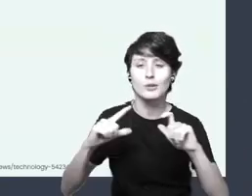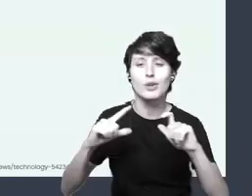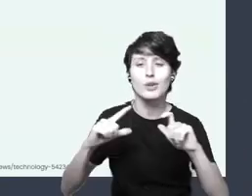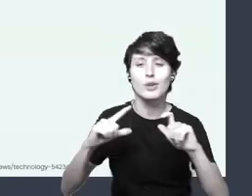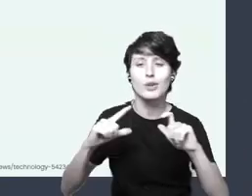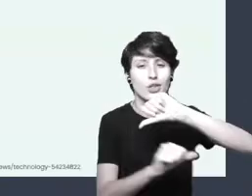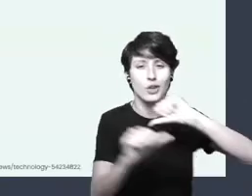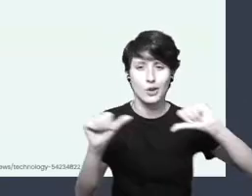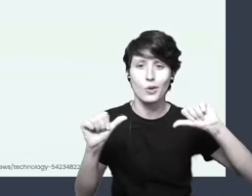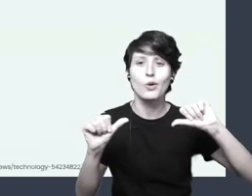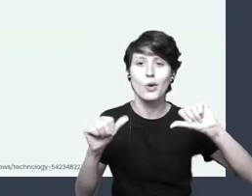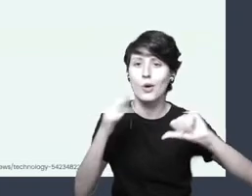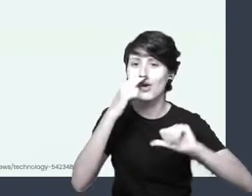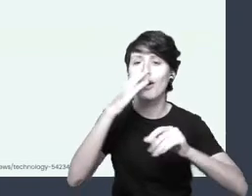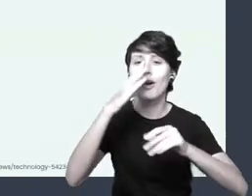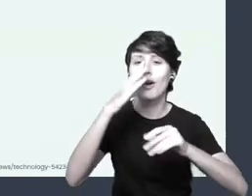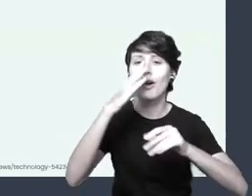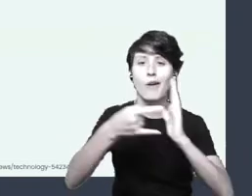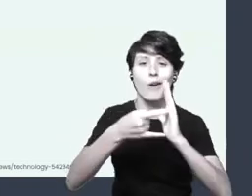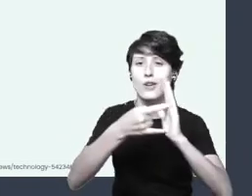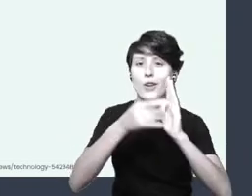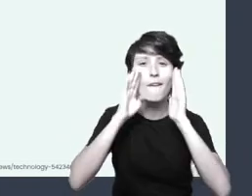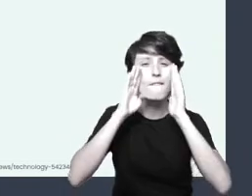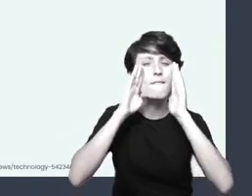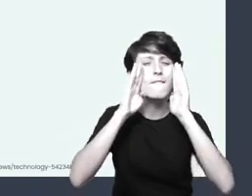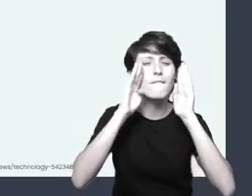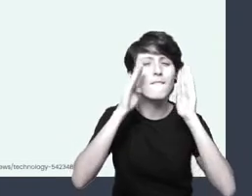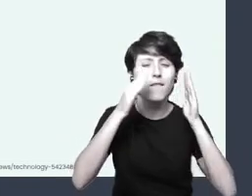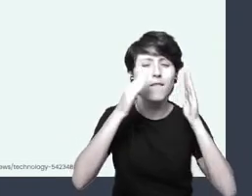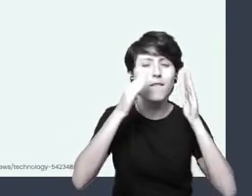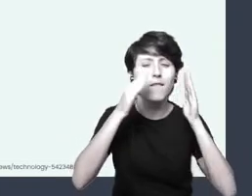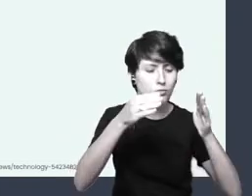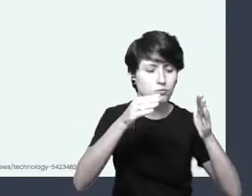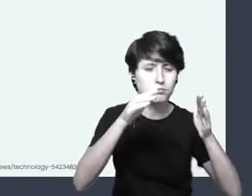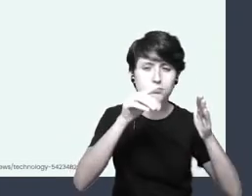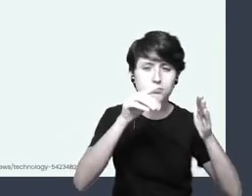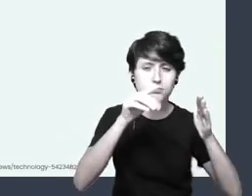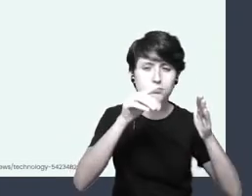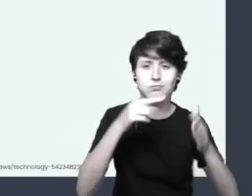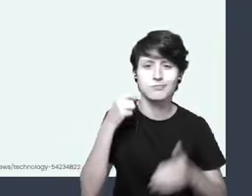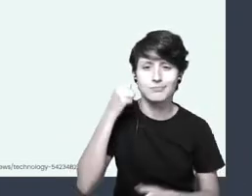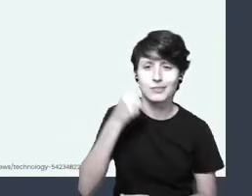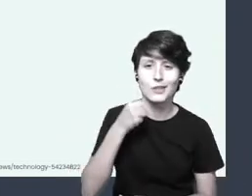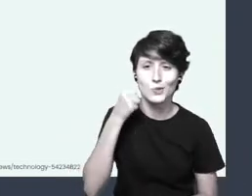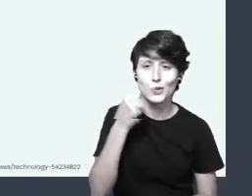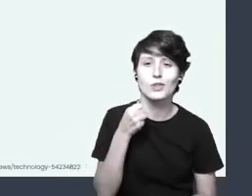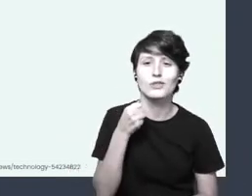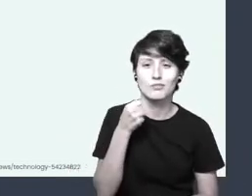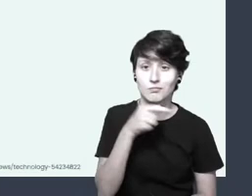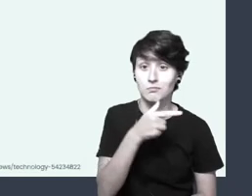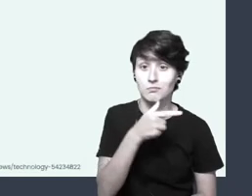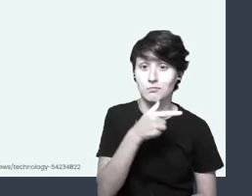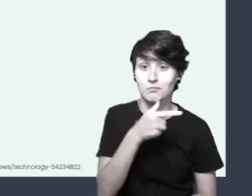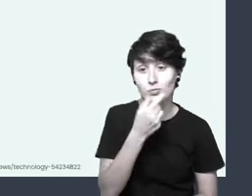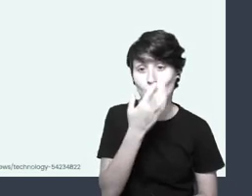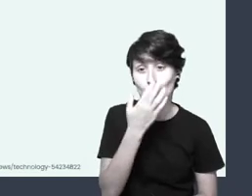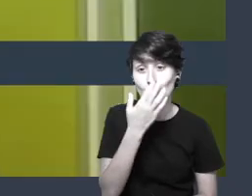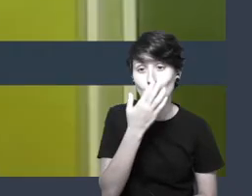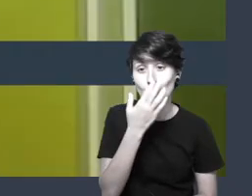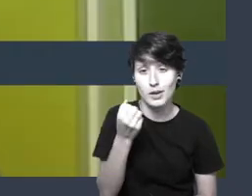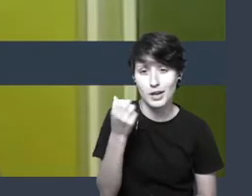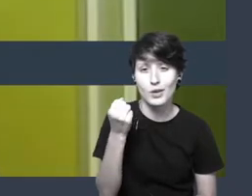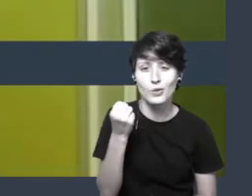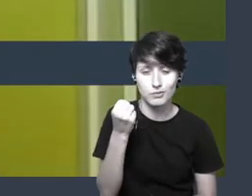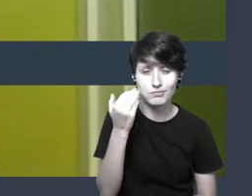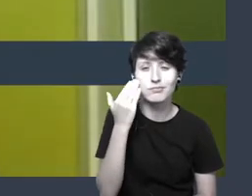o algoritmo, ele focou-se exclusivamente no senador. O senador, um homem branco. Um